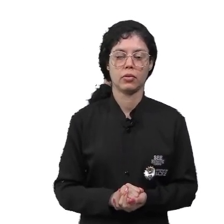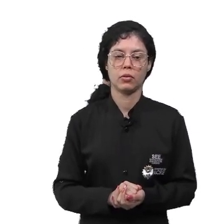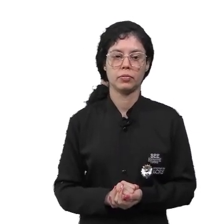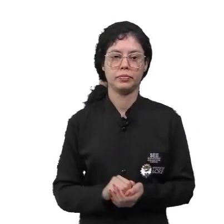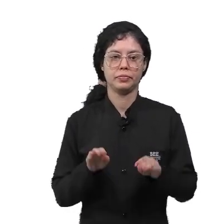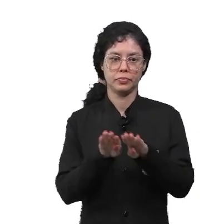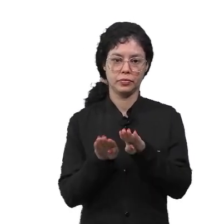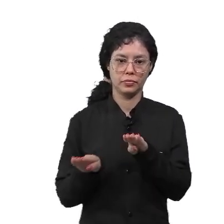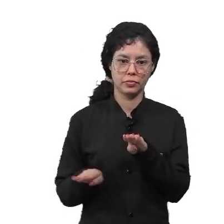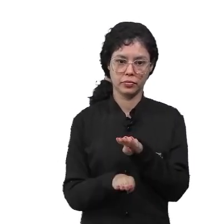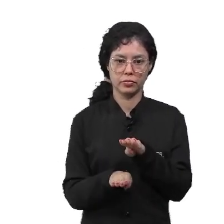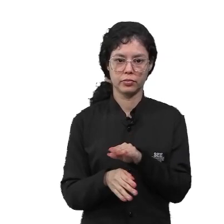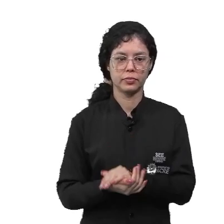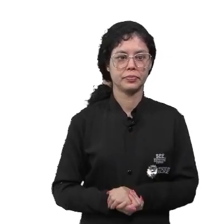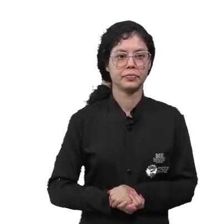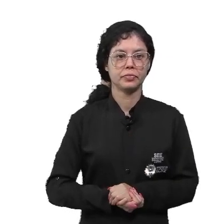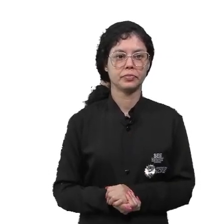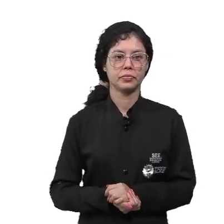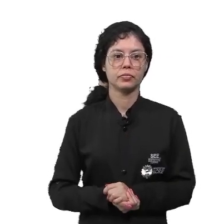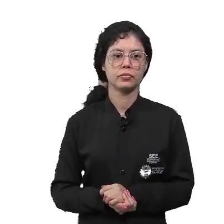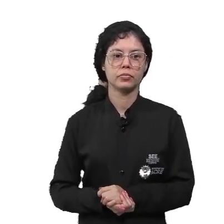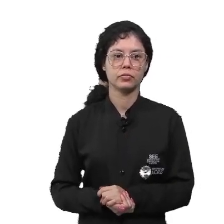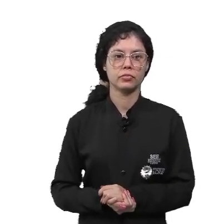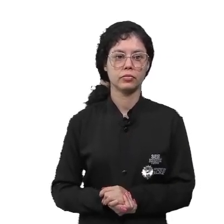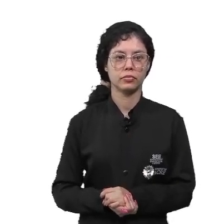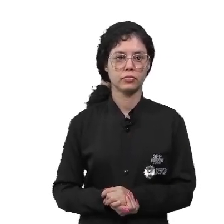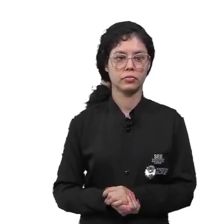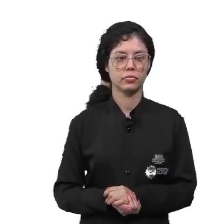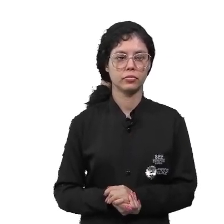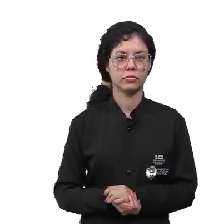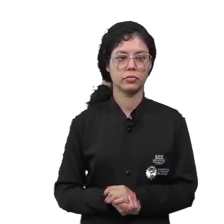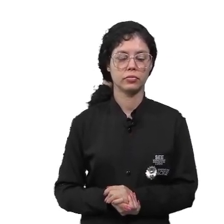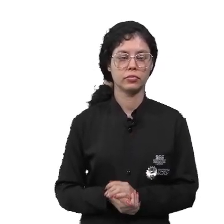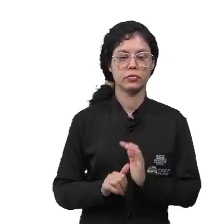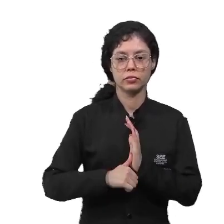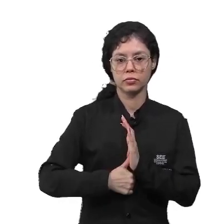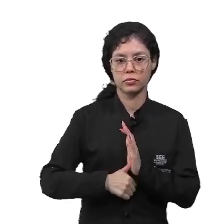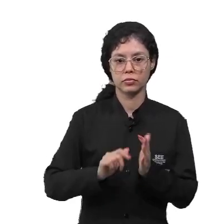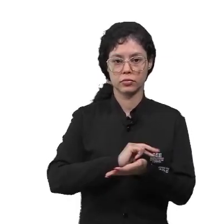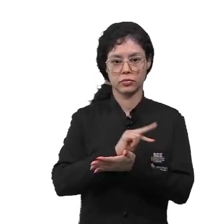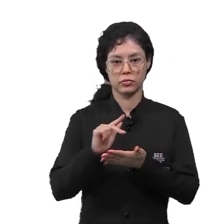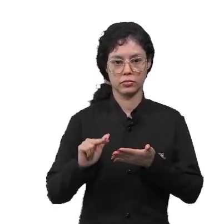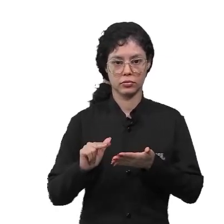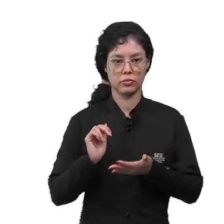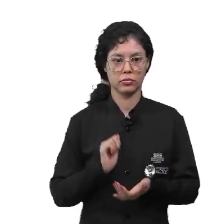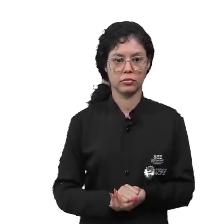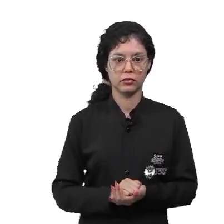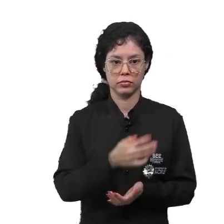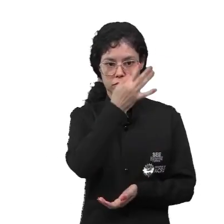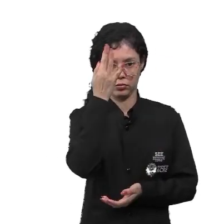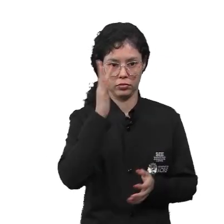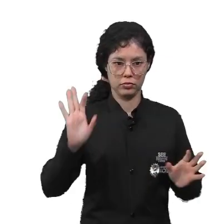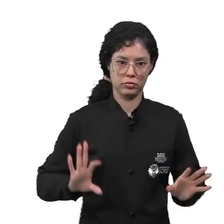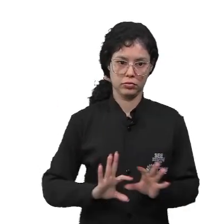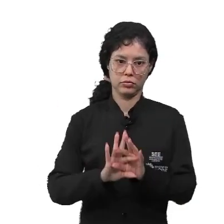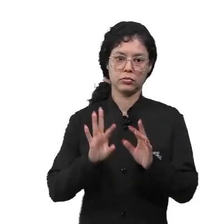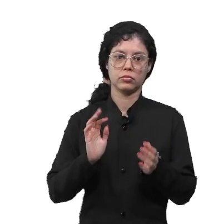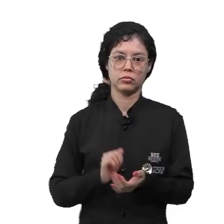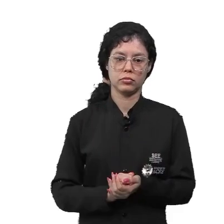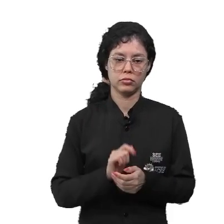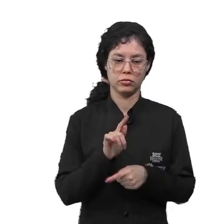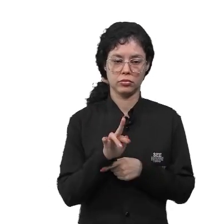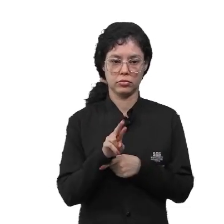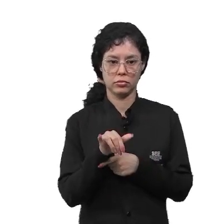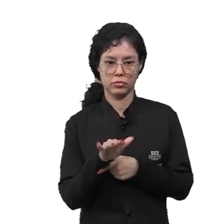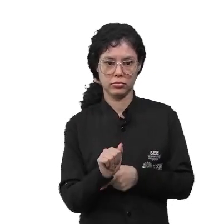da desigualdade. Identidade e diversidade. Filosofias ligadas